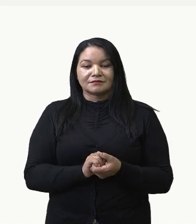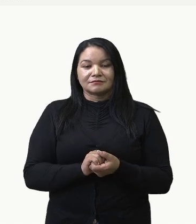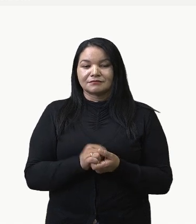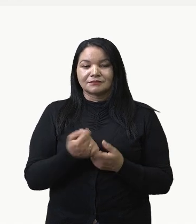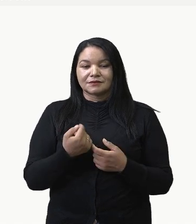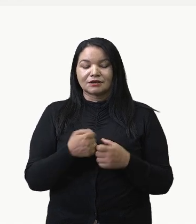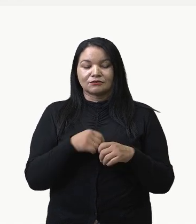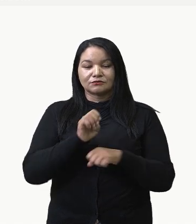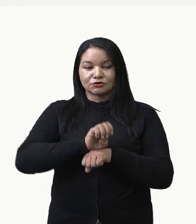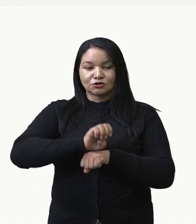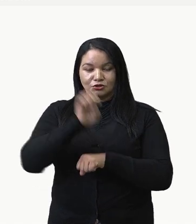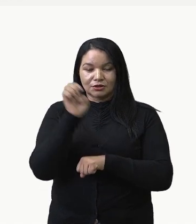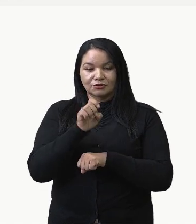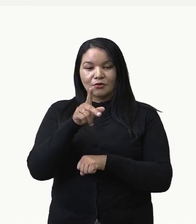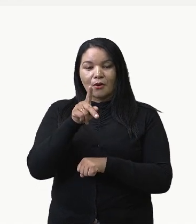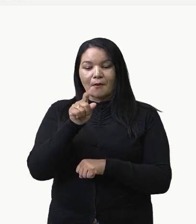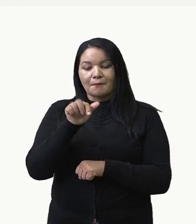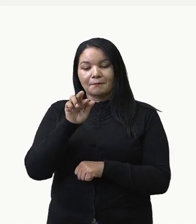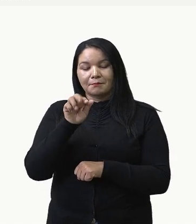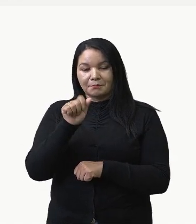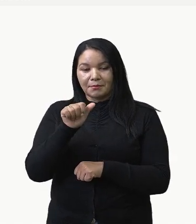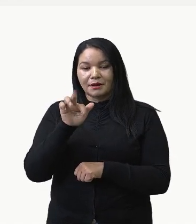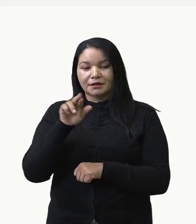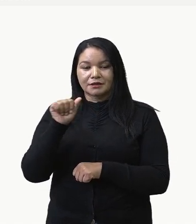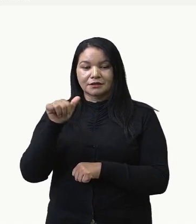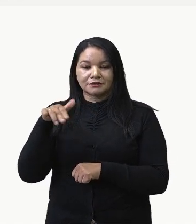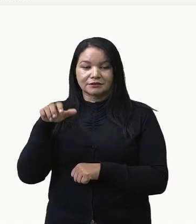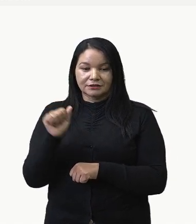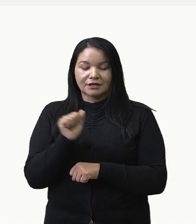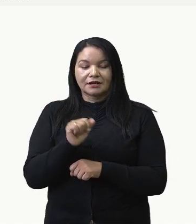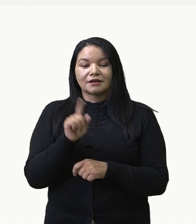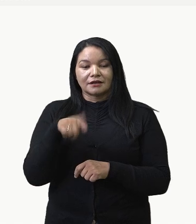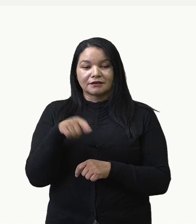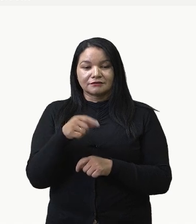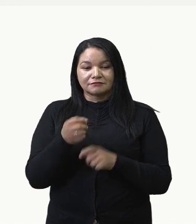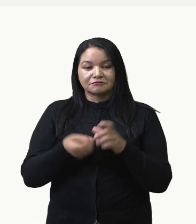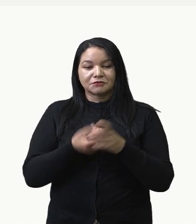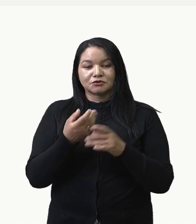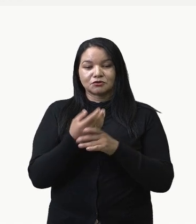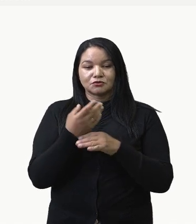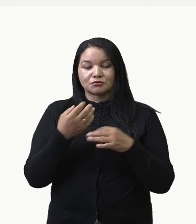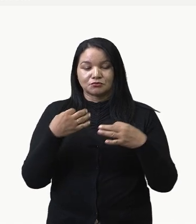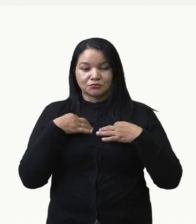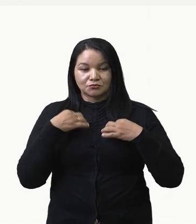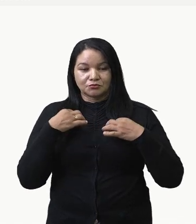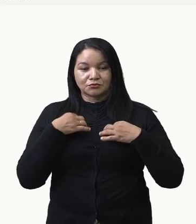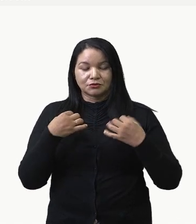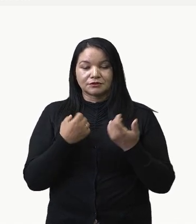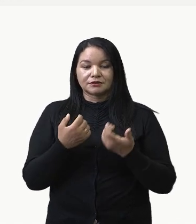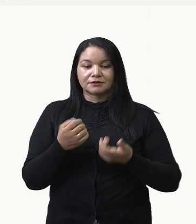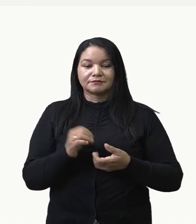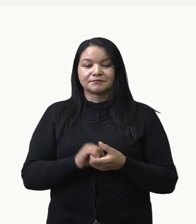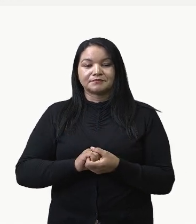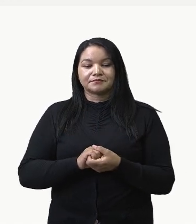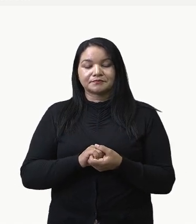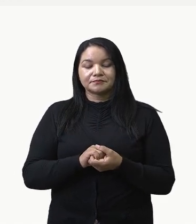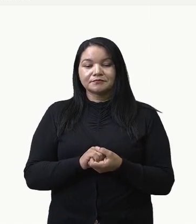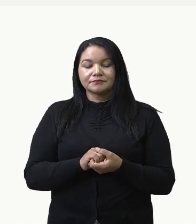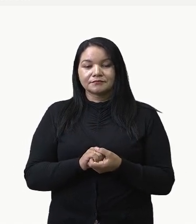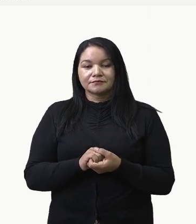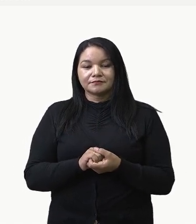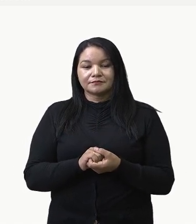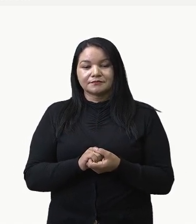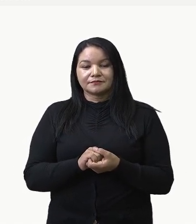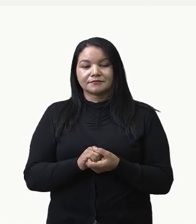Paraná ele é um alto produtor de seda eles trabalham com o bicho da seda gusano de de seda e